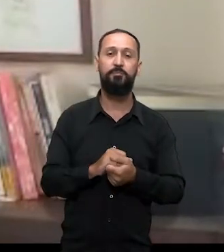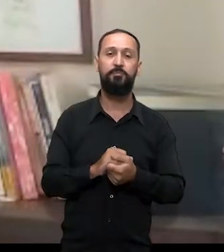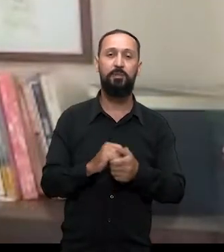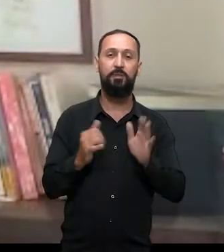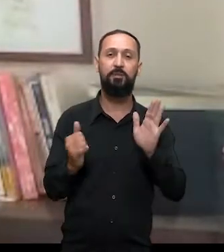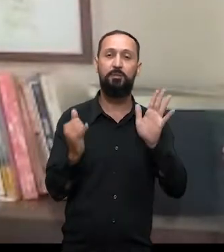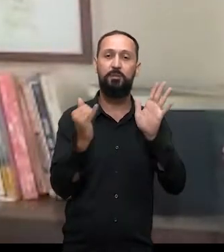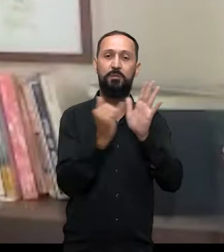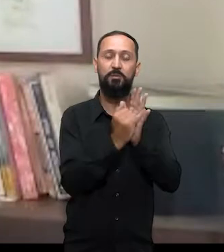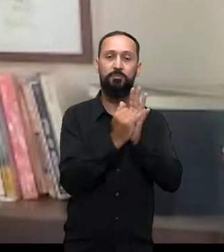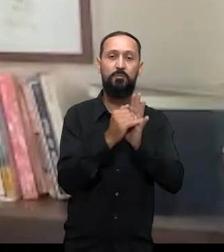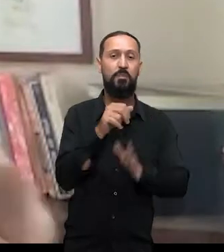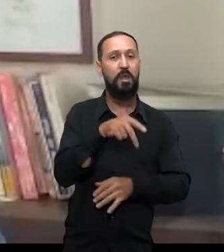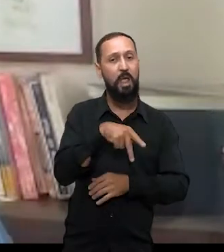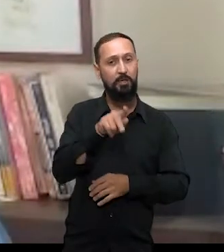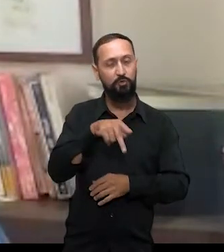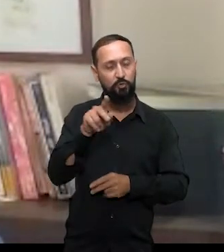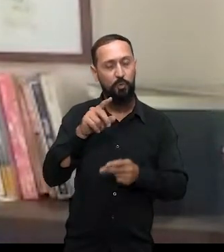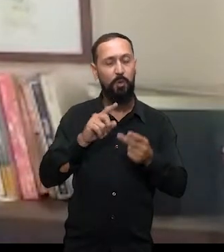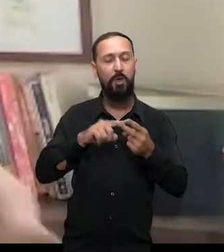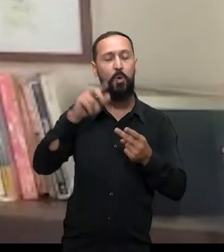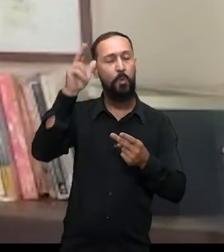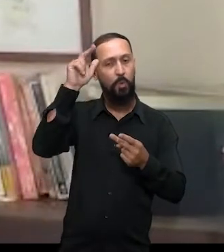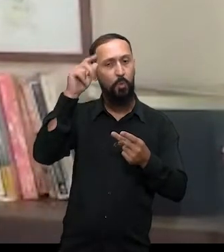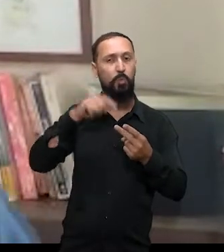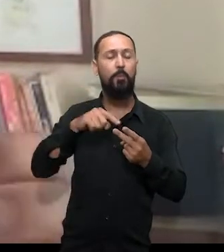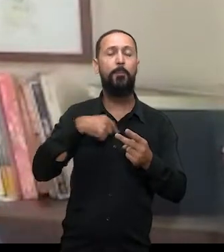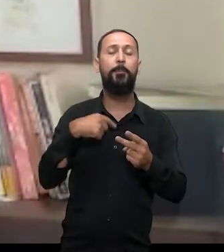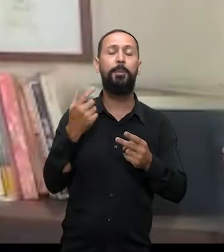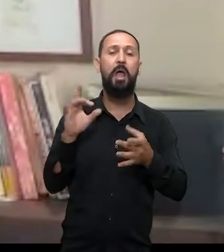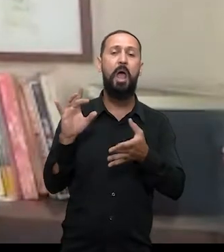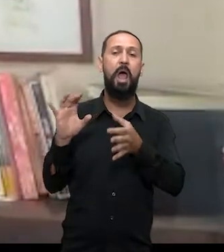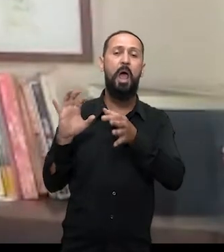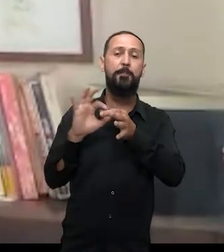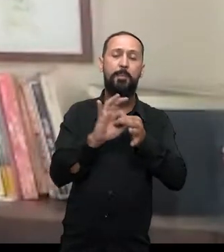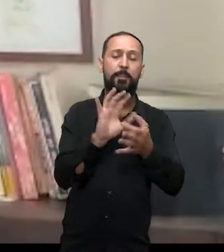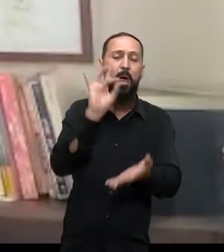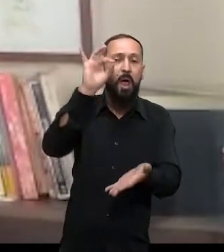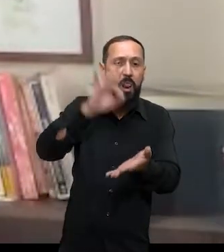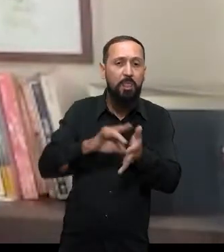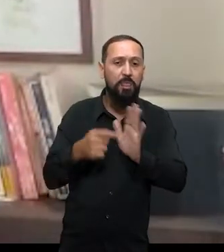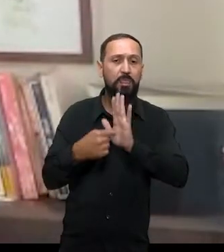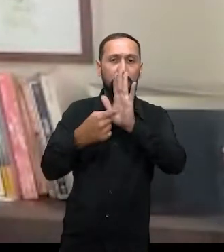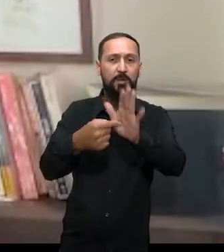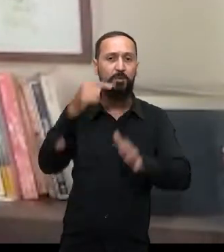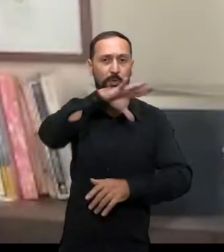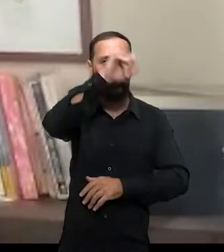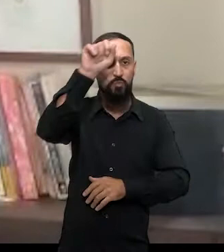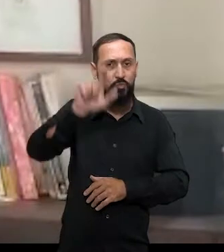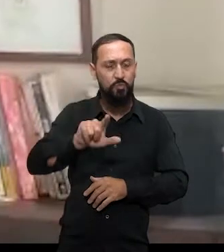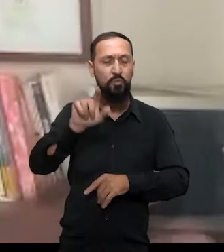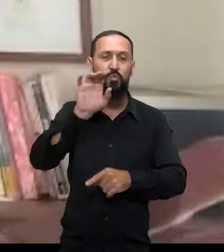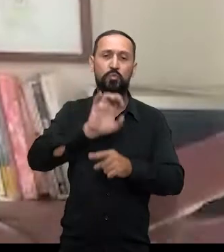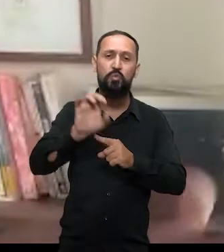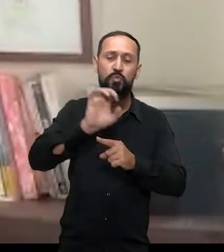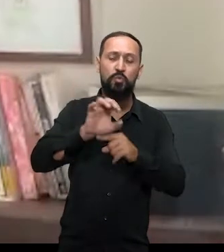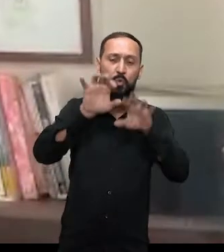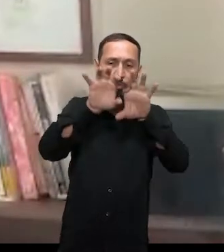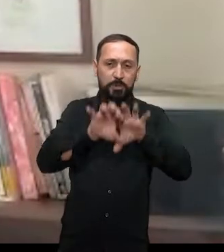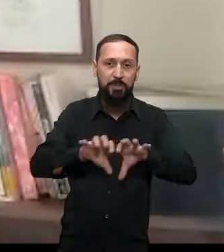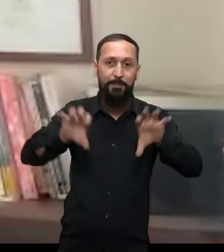da iconografia Cajuel-Guaicuru, para a realidade daquele momento em que o estado de Mato Grosso do Sul